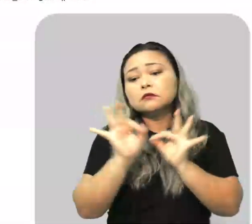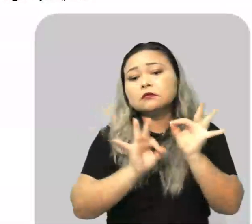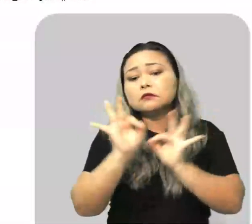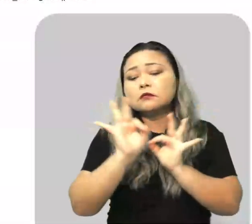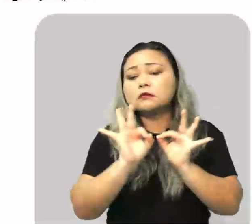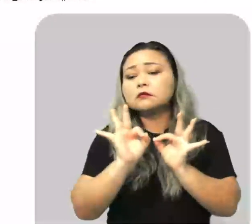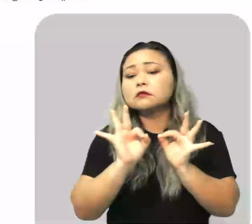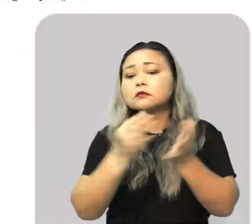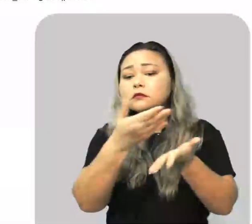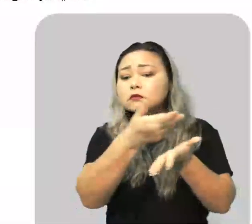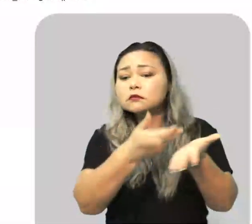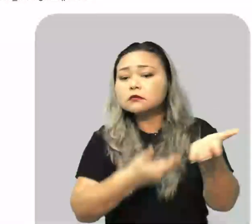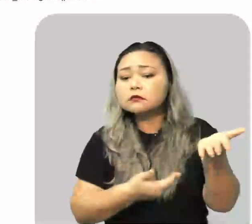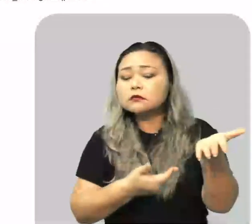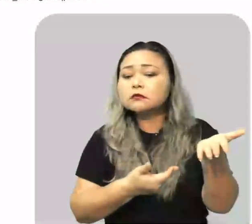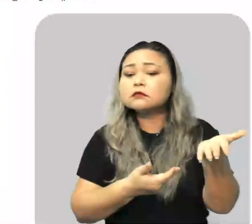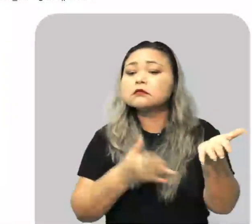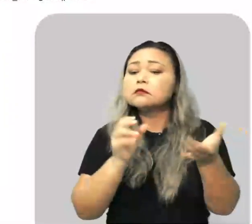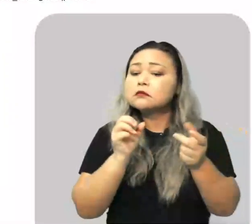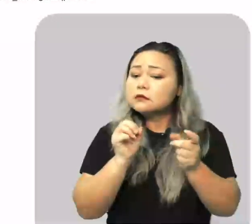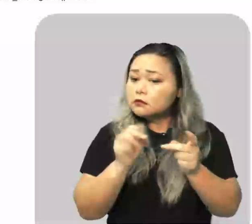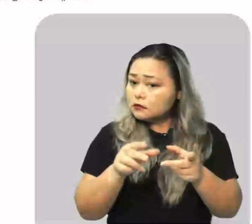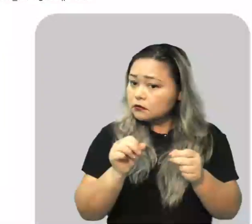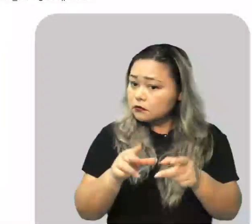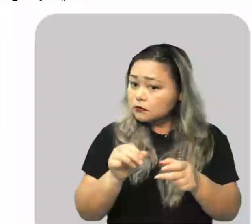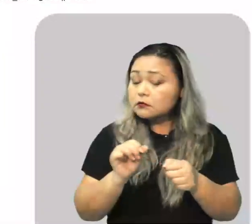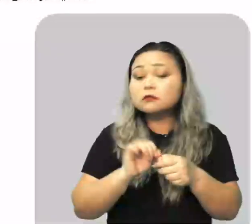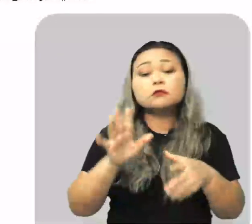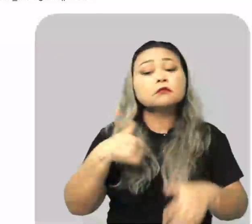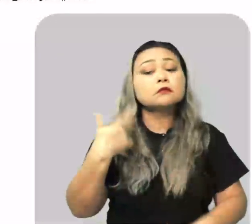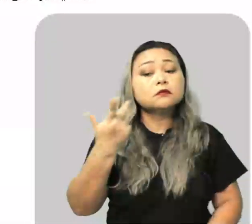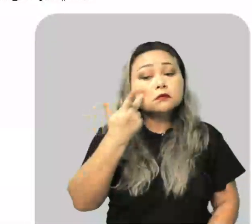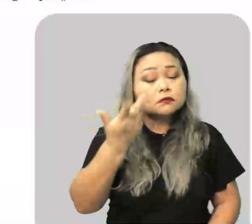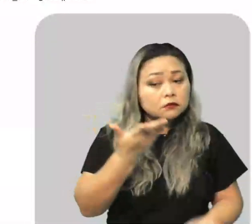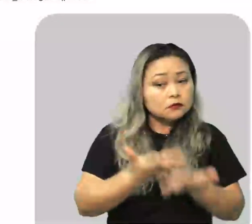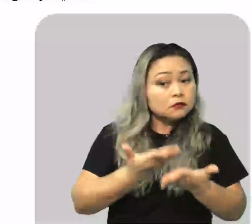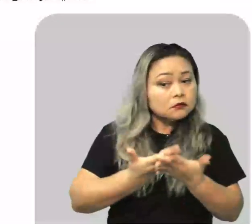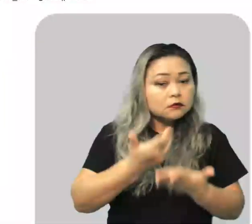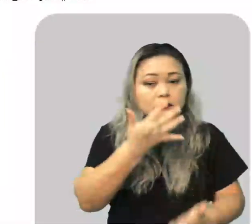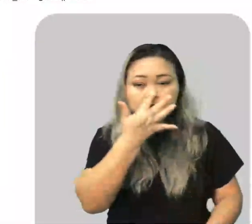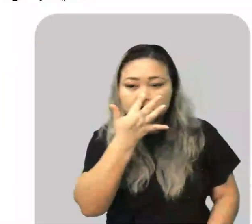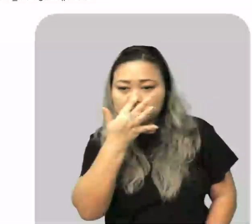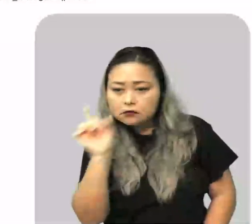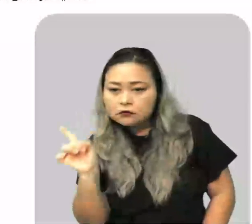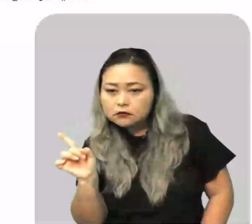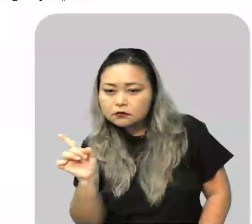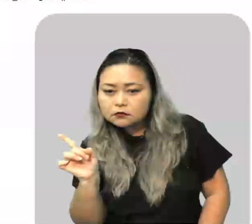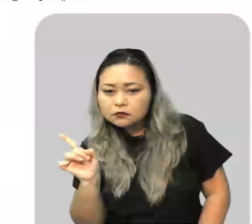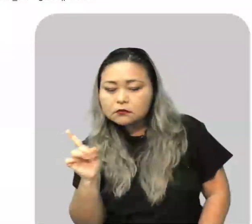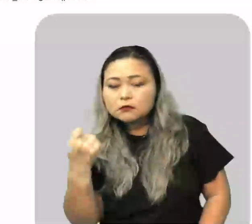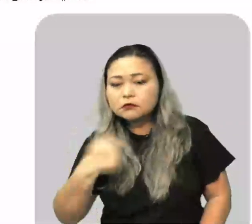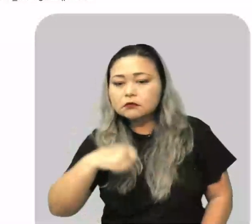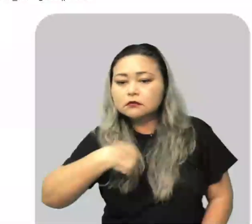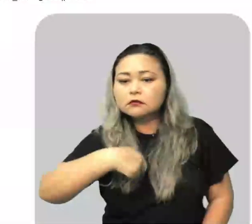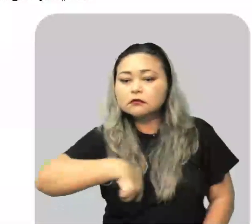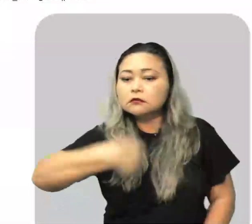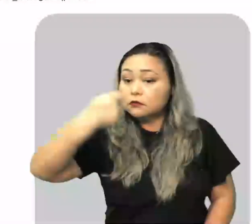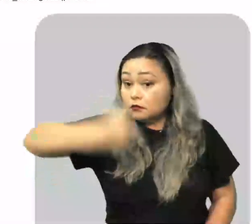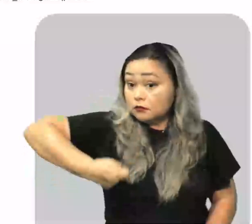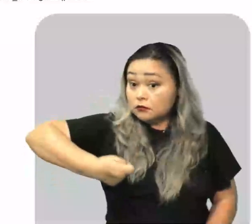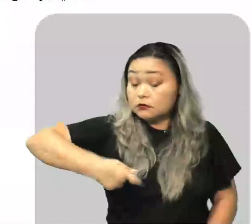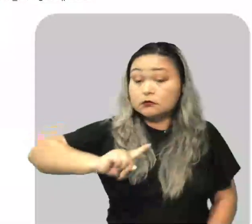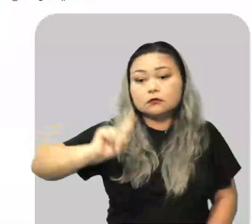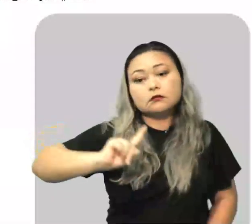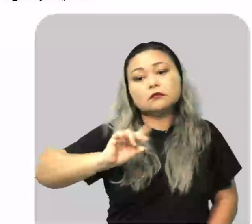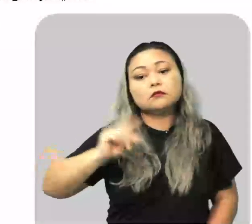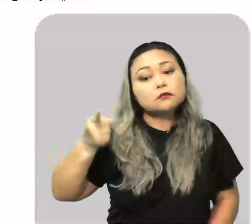esses modelos desses vírus. Então, na aula de hoje, você já está observando alguns que não necessariamente, obrigatoriamente, você